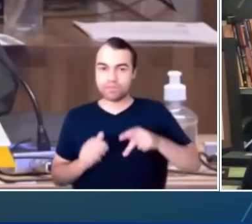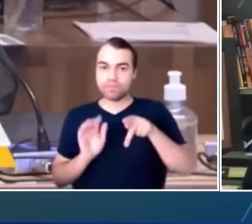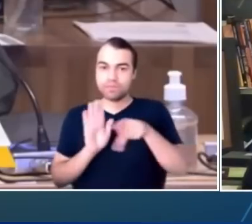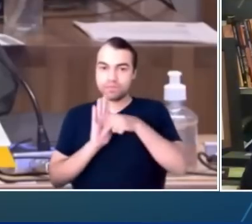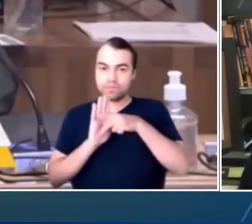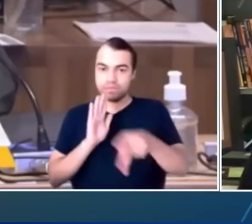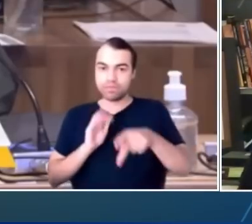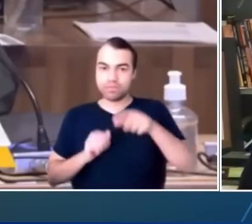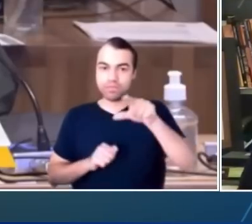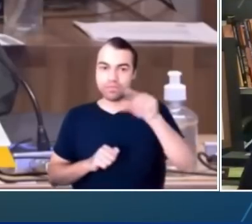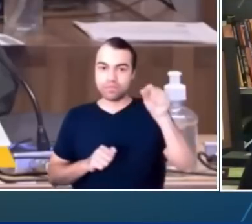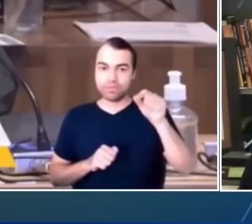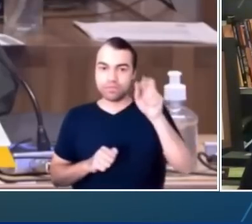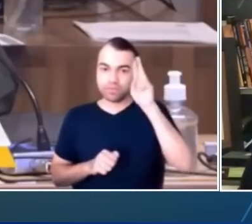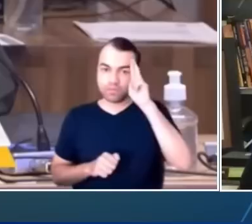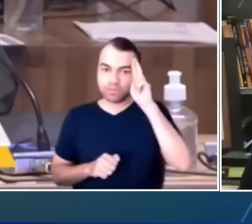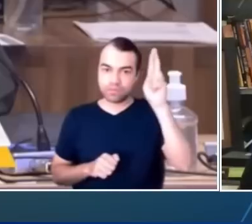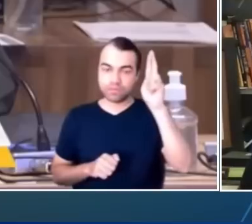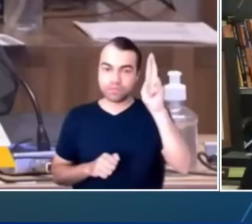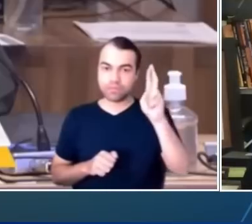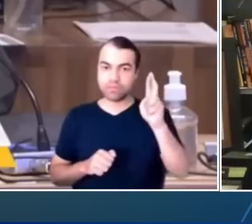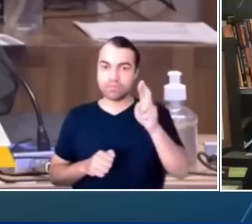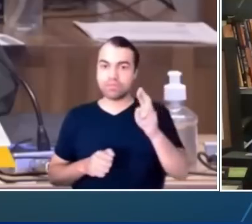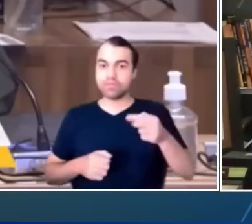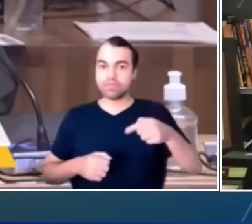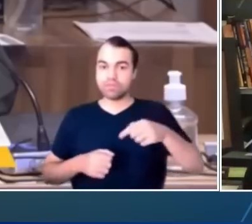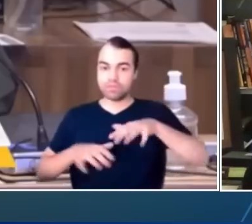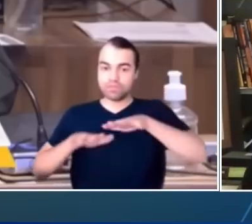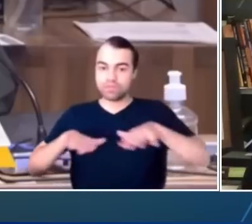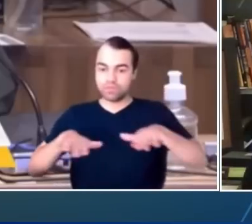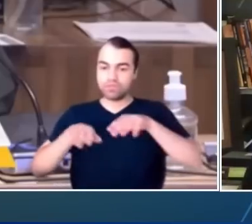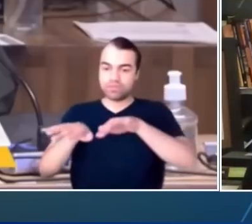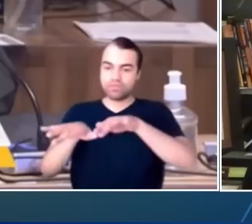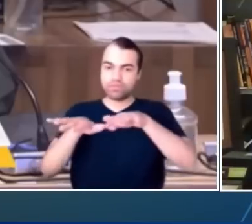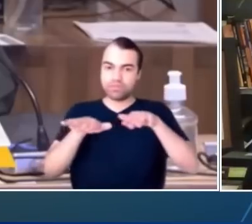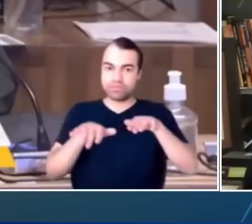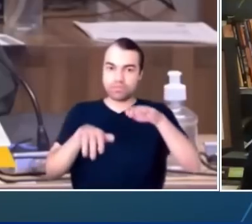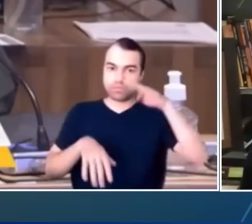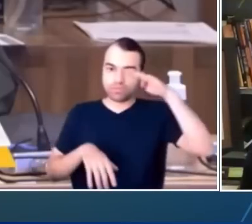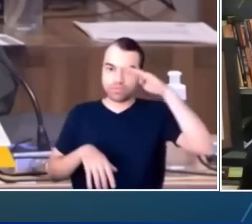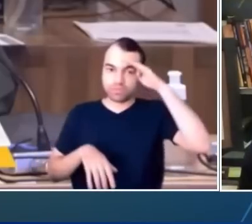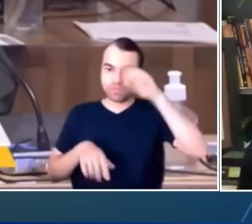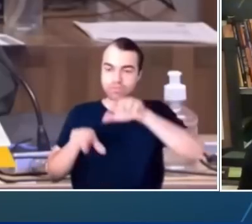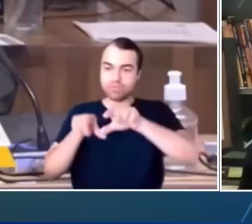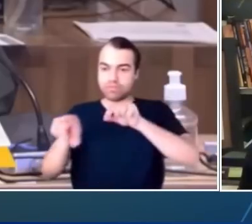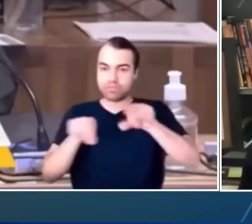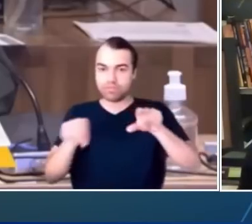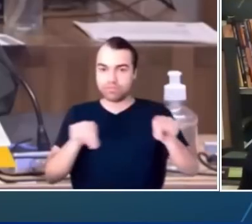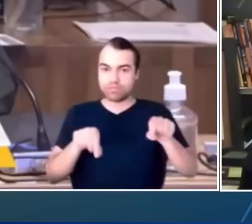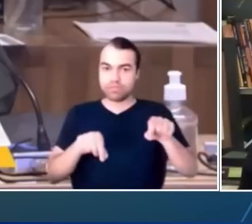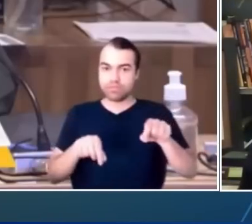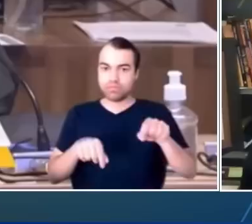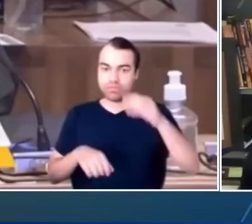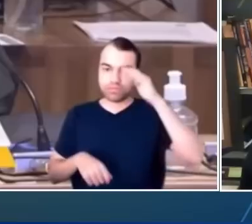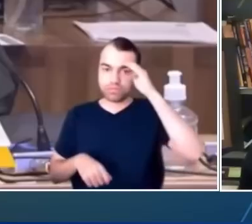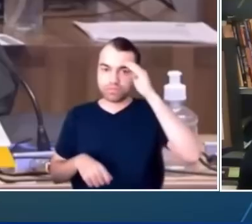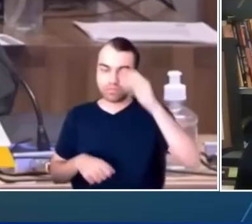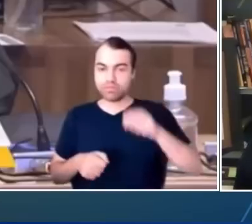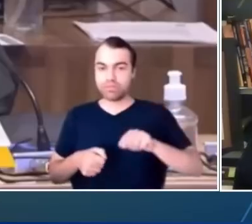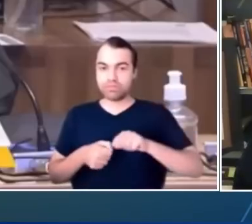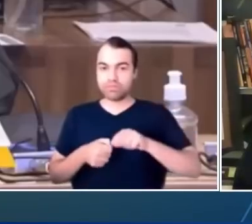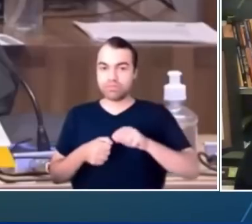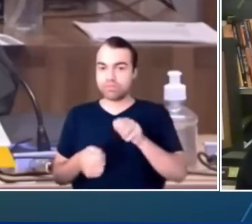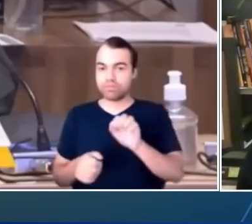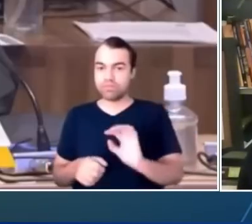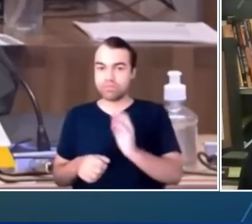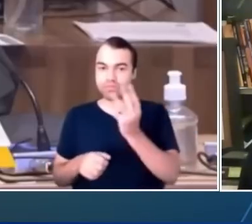O general, que era o ministro da Defesa, ele irá à CPI? Paulo Sérgio. Ele